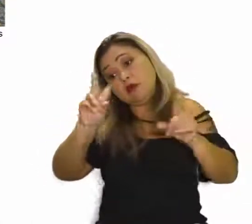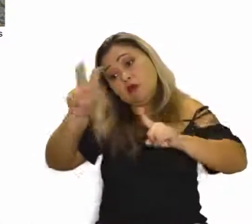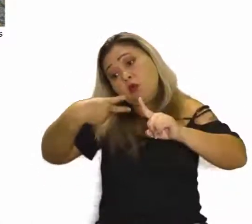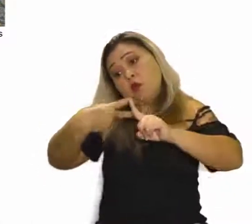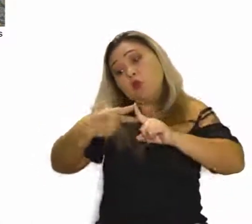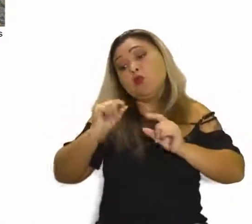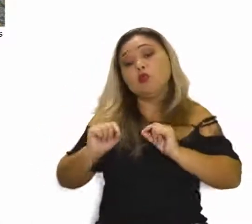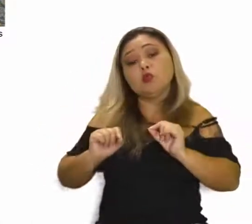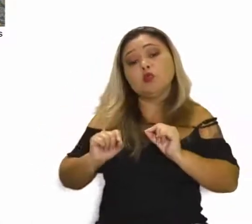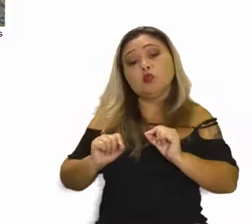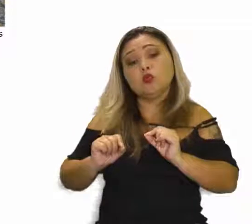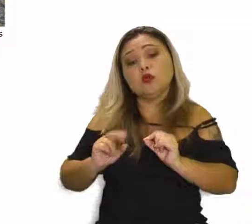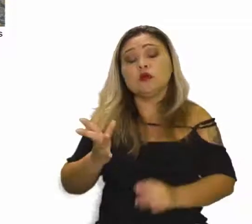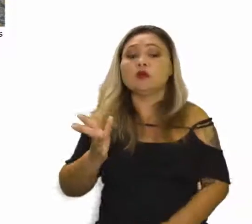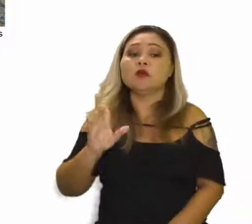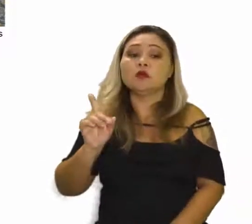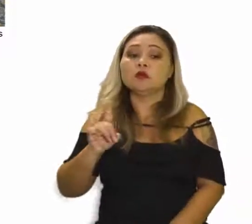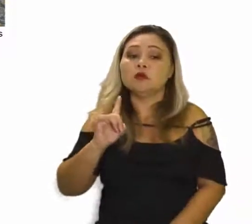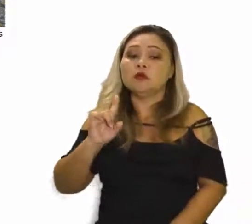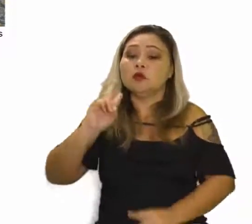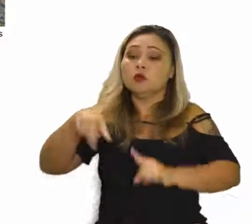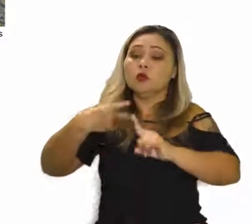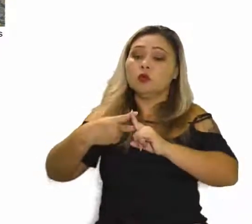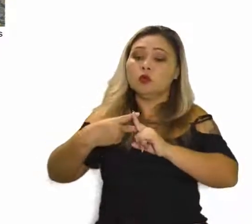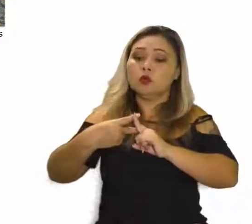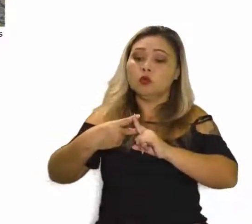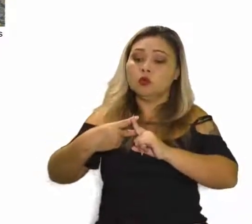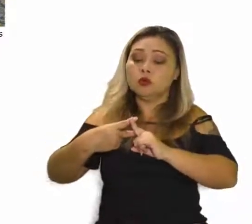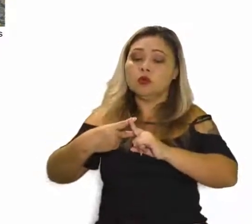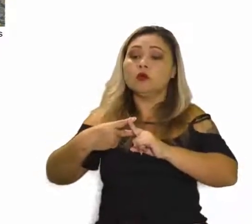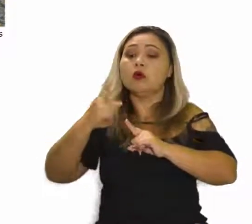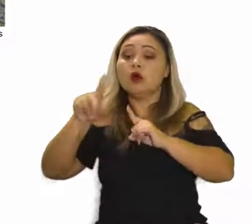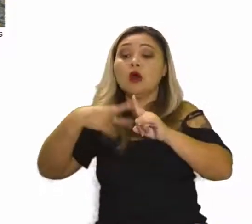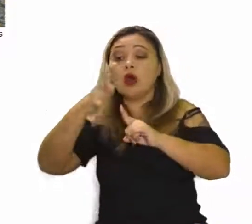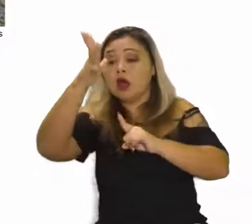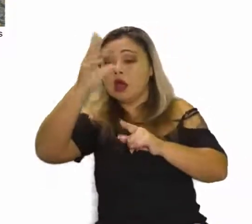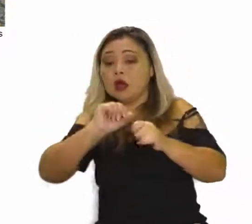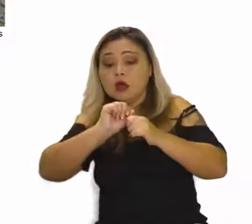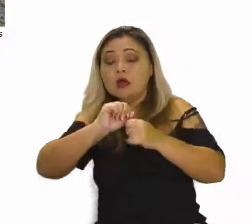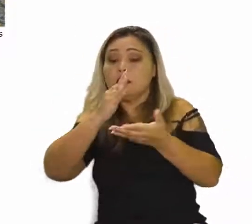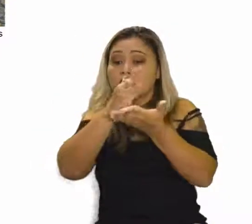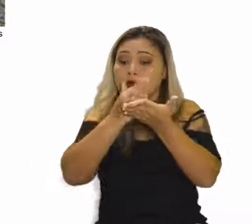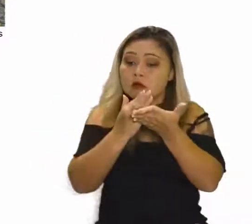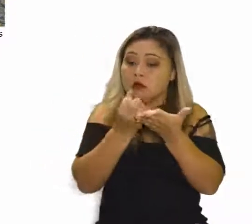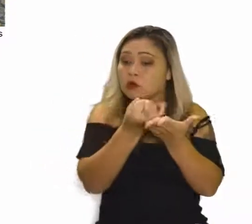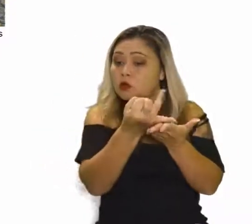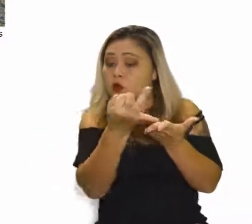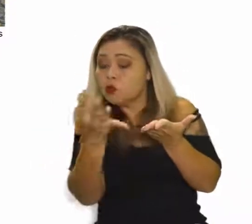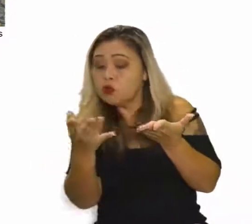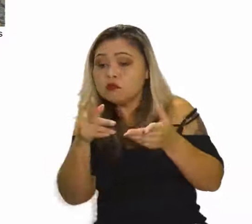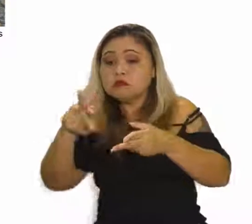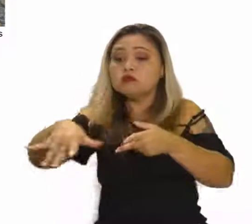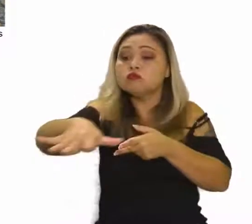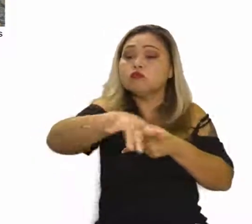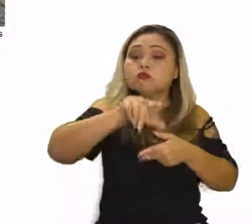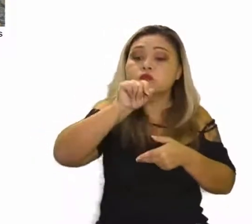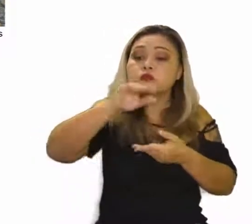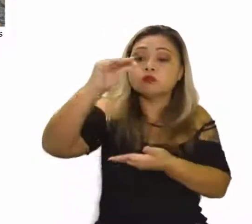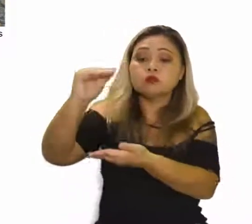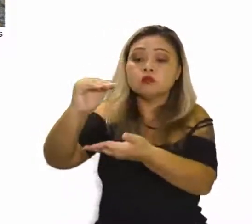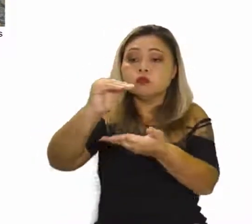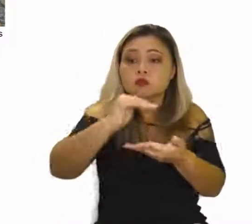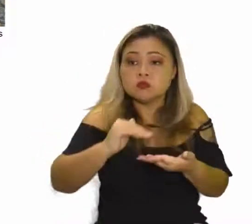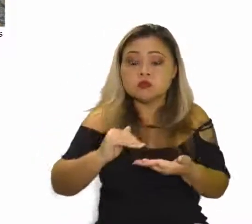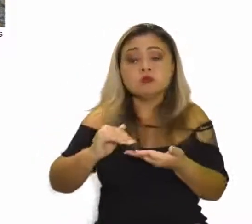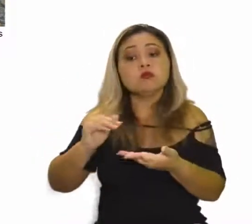em dobro do quê, professor? Desculpa. É o dobro que se aplica nas galinhas, dividido pela metade da quantidade de população que você tem no seu